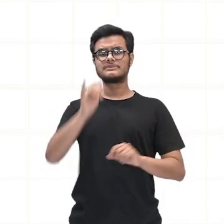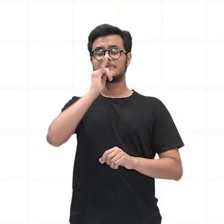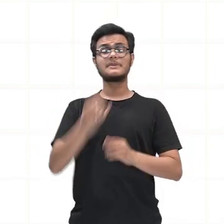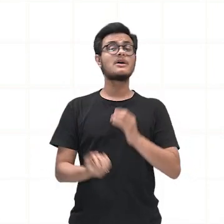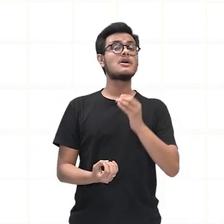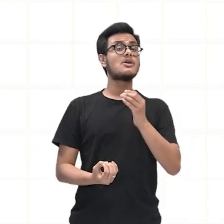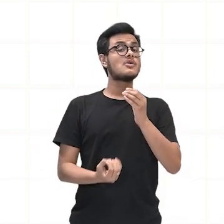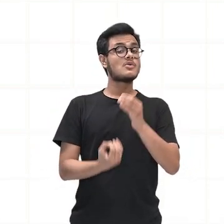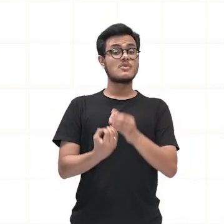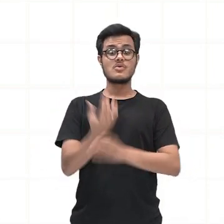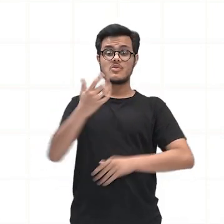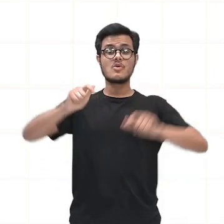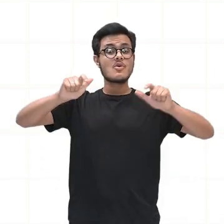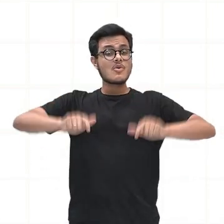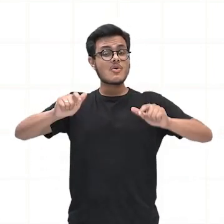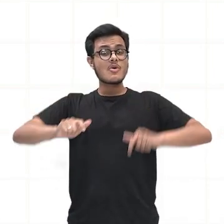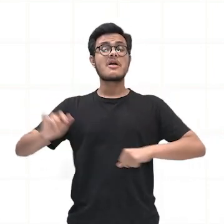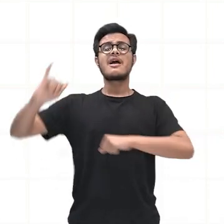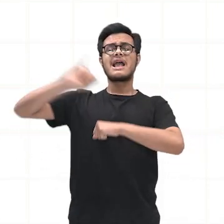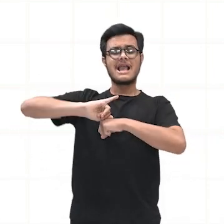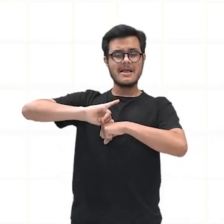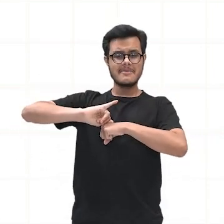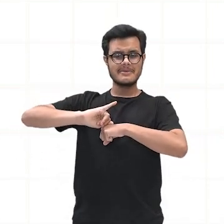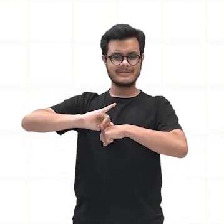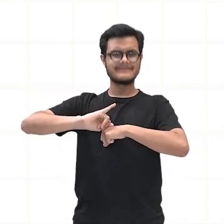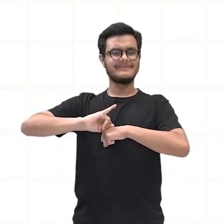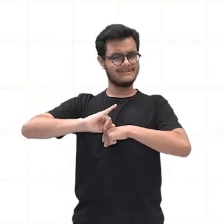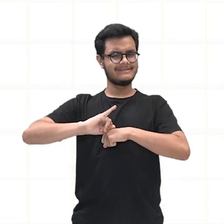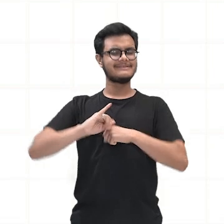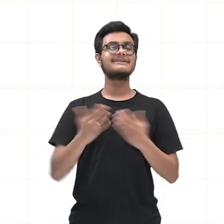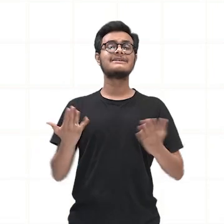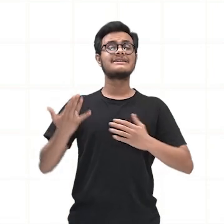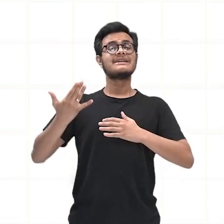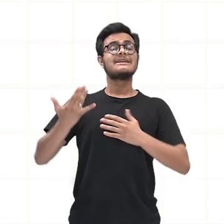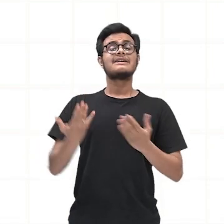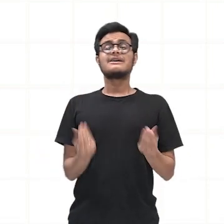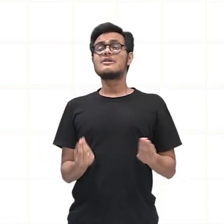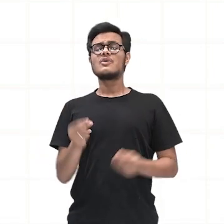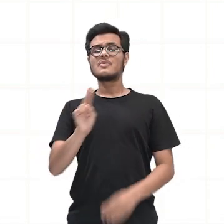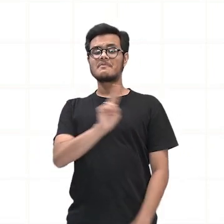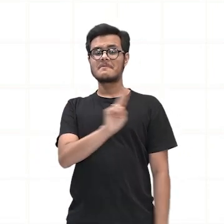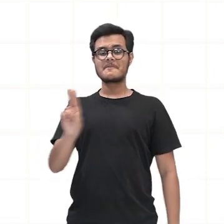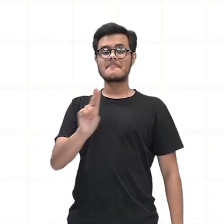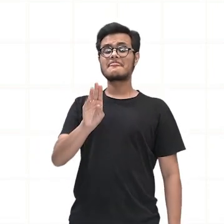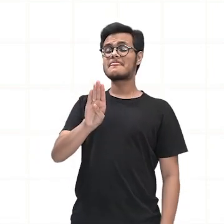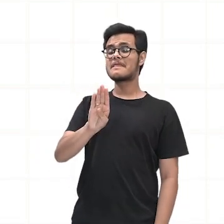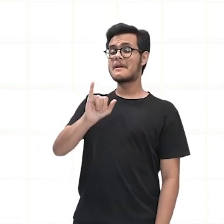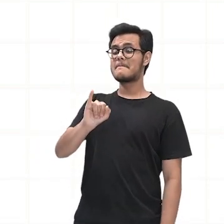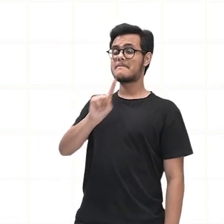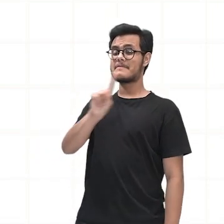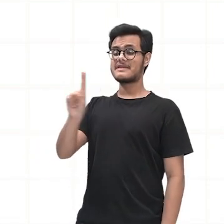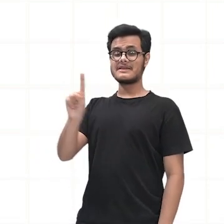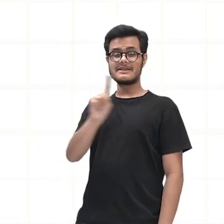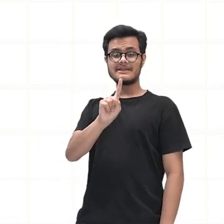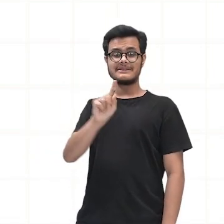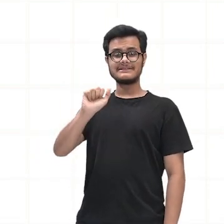uma nova capital para o Império Romano do Oriente, chamada de Bizâncio,